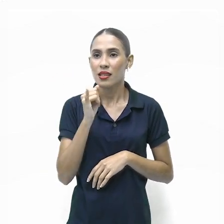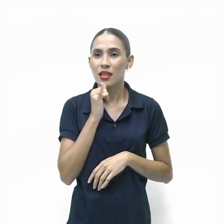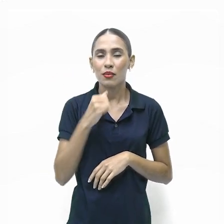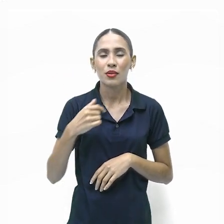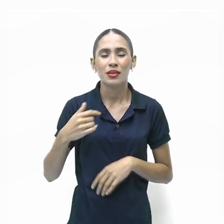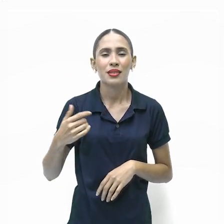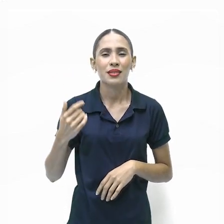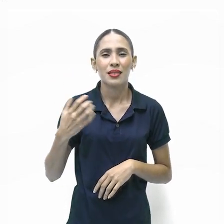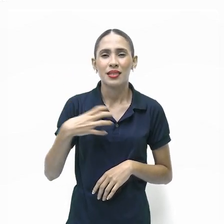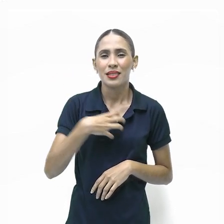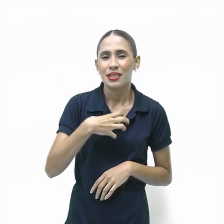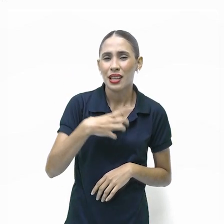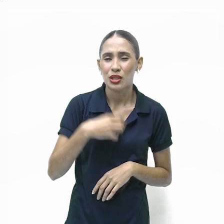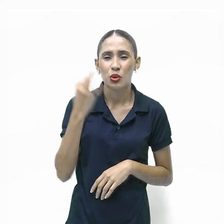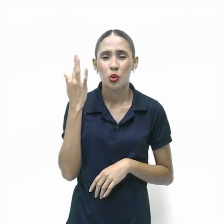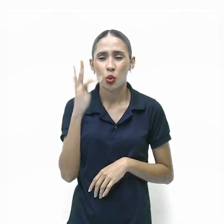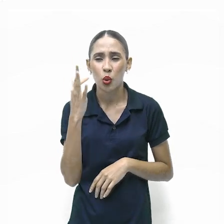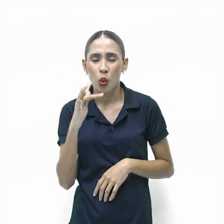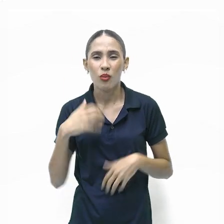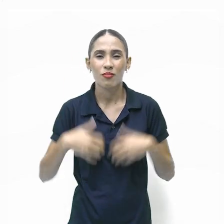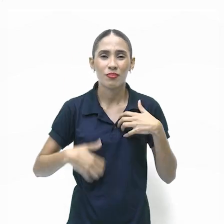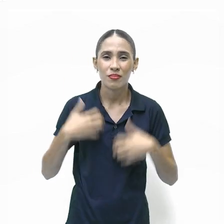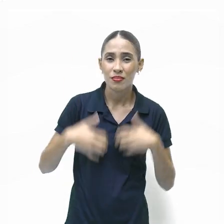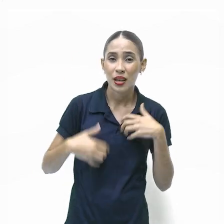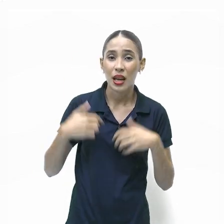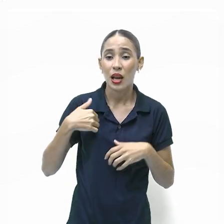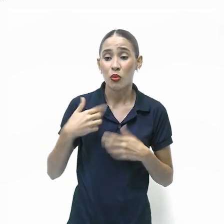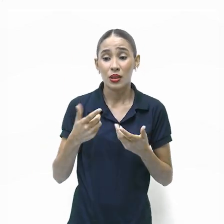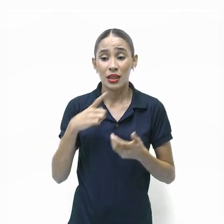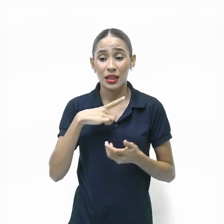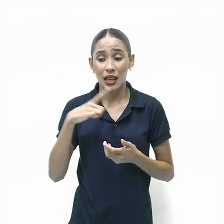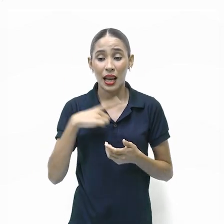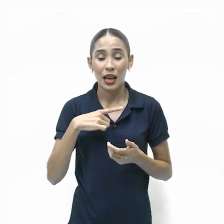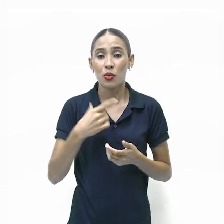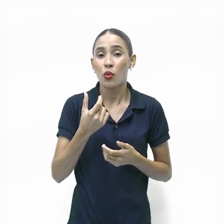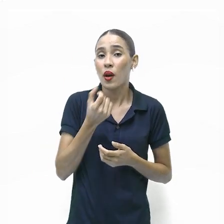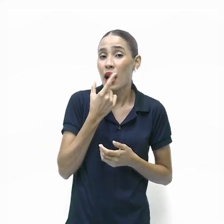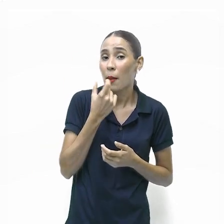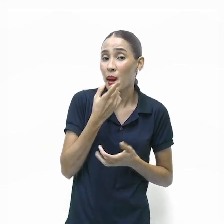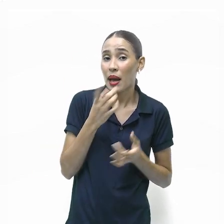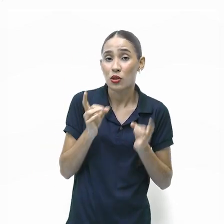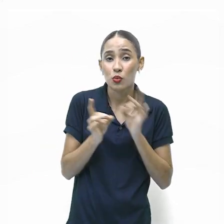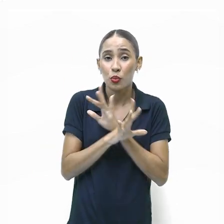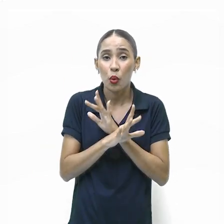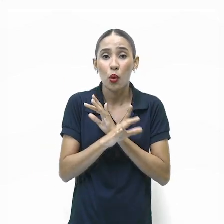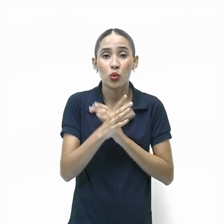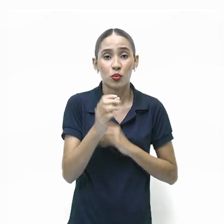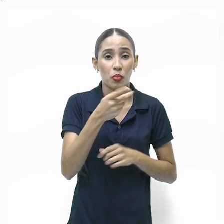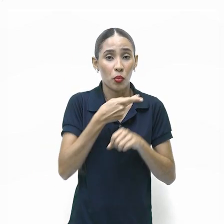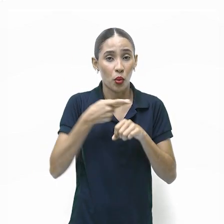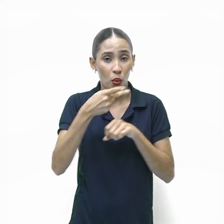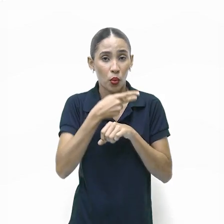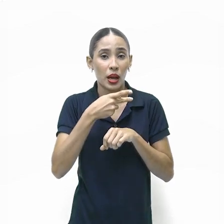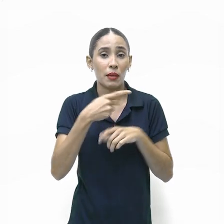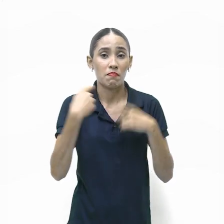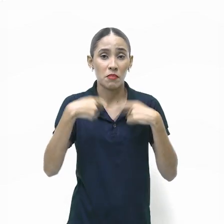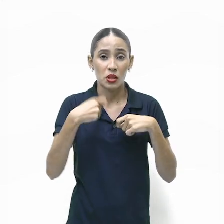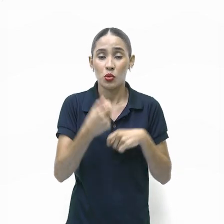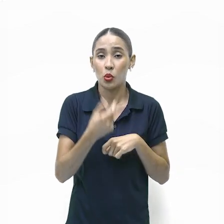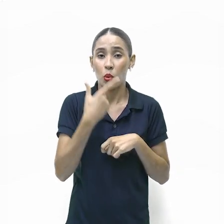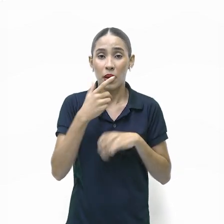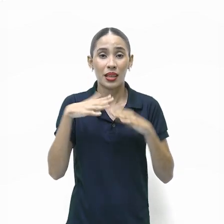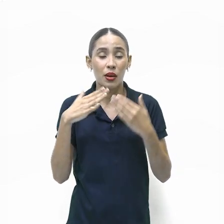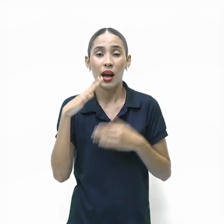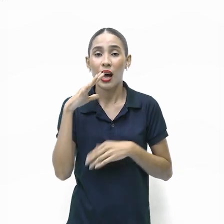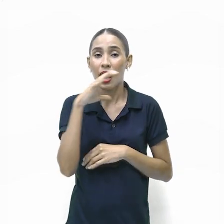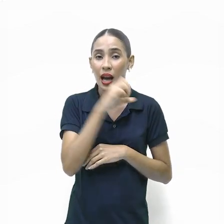ali uma dor, uma febre, estresse, ansiedade. Eu já tenho ali a minha maletinha de remédio, já vou procurar o remédio que eu tenho que tomar. Né? Então, a